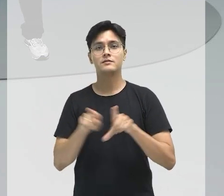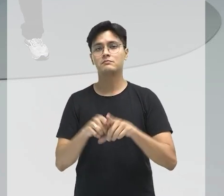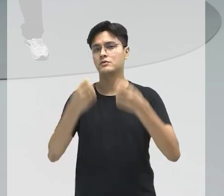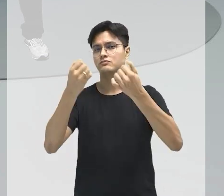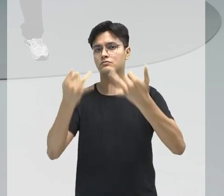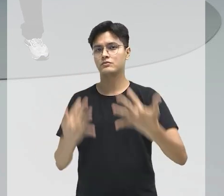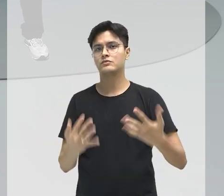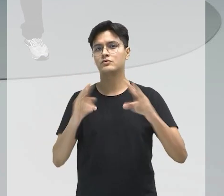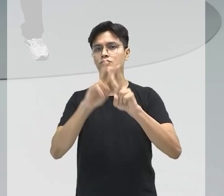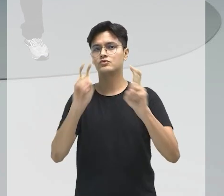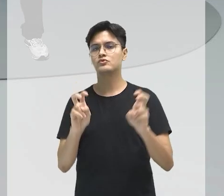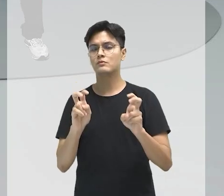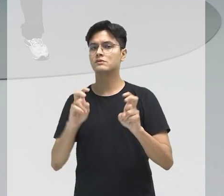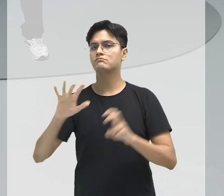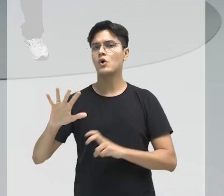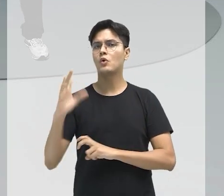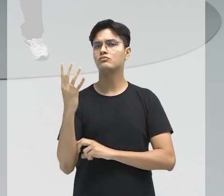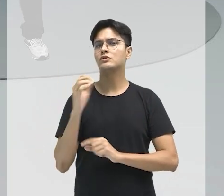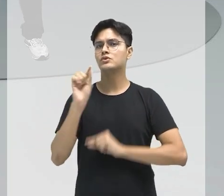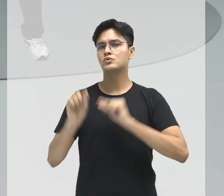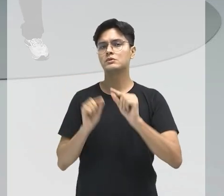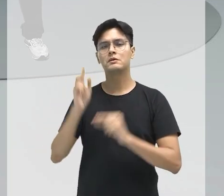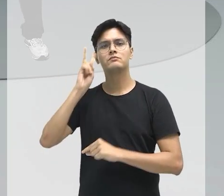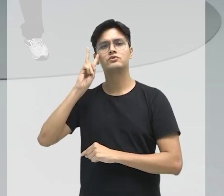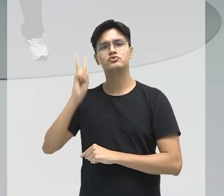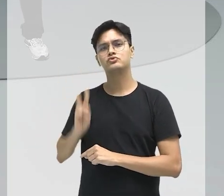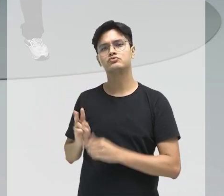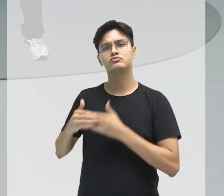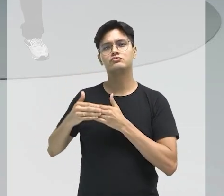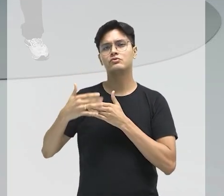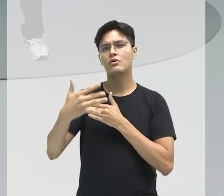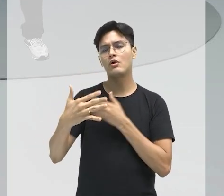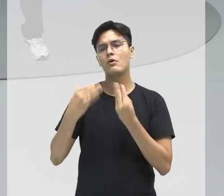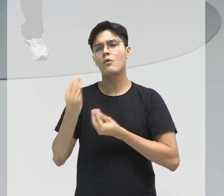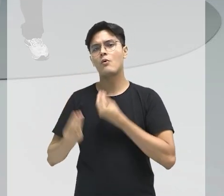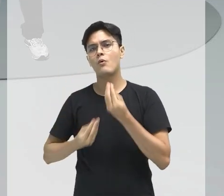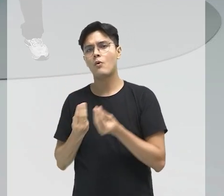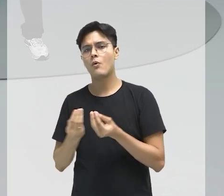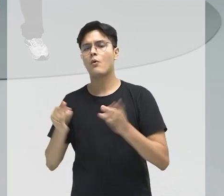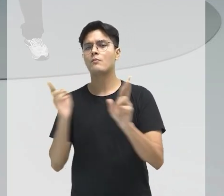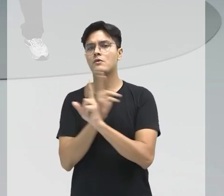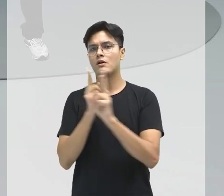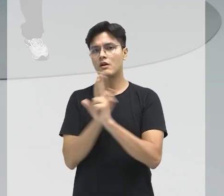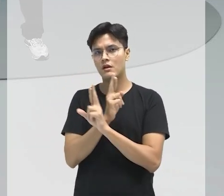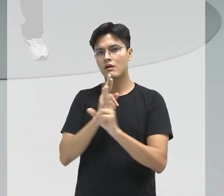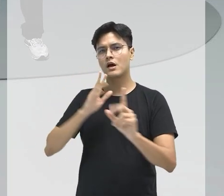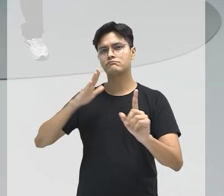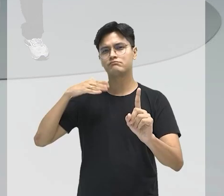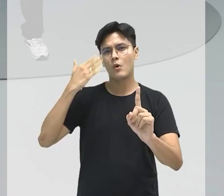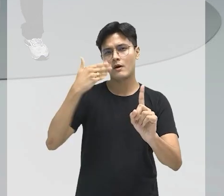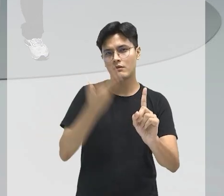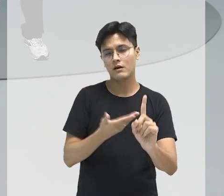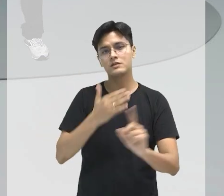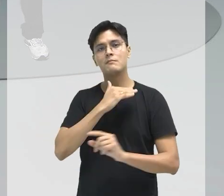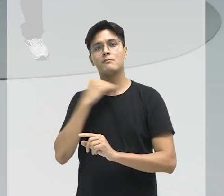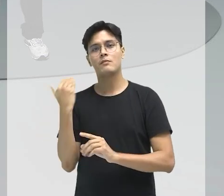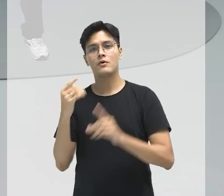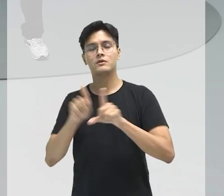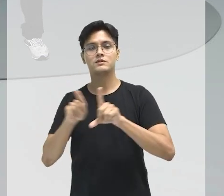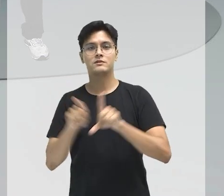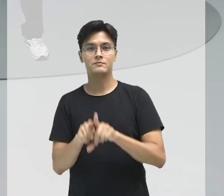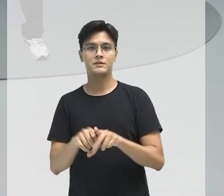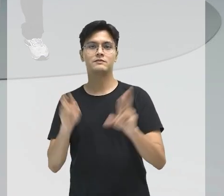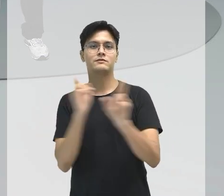conta aí o que acontece, toda a história, né, em relação à homenagem aos mortos, né? Ele fala aí